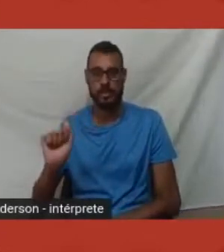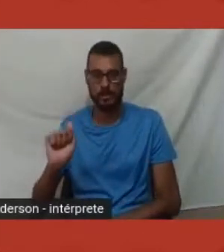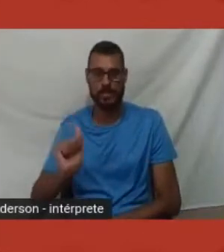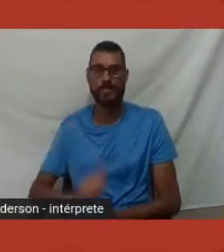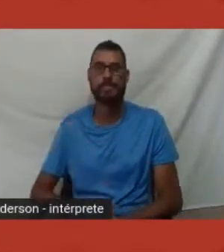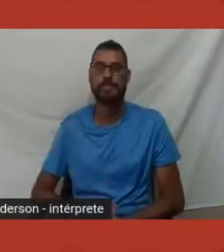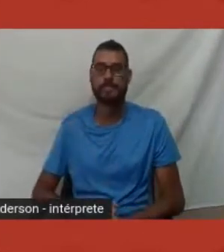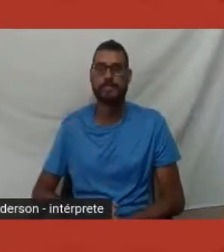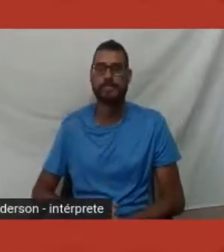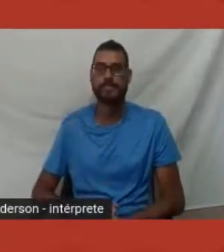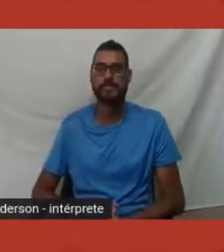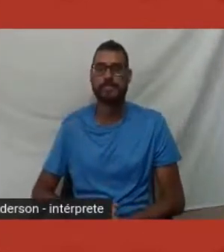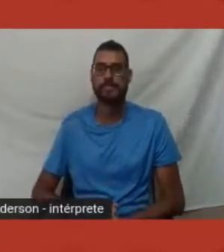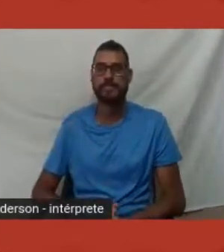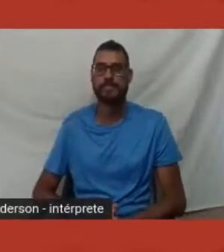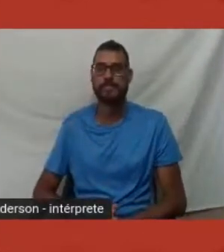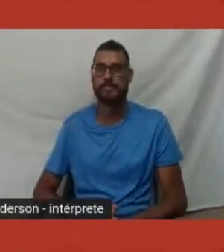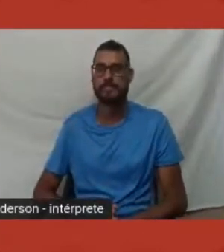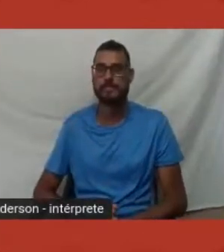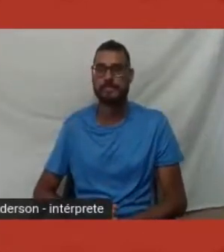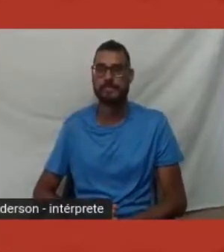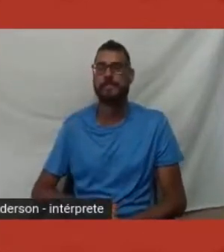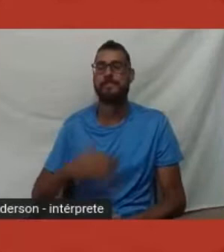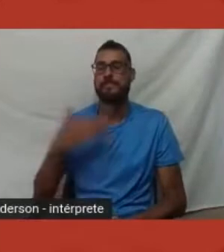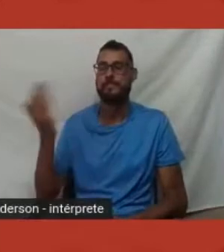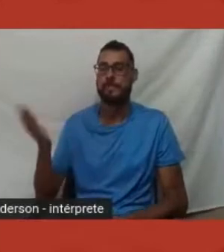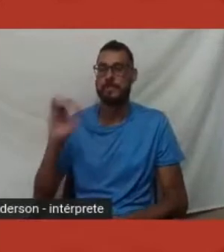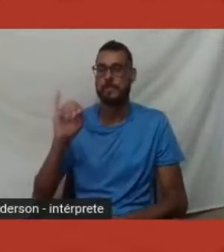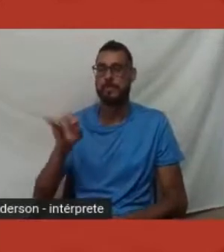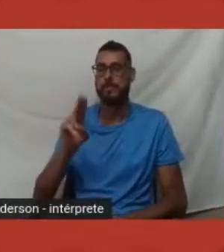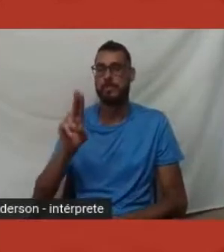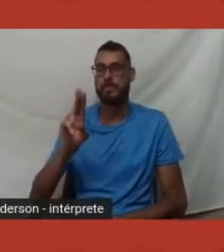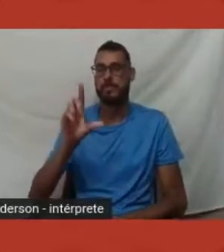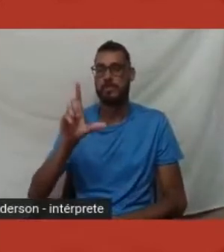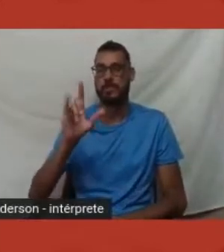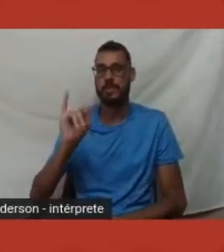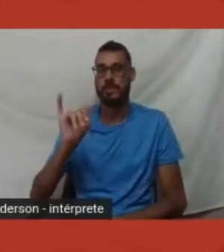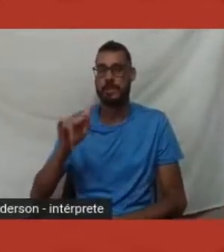Depois nós vamos ter a Juliana.